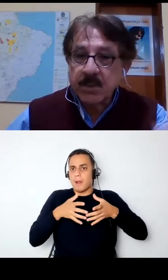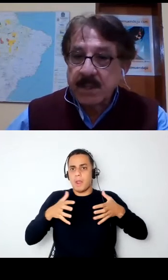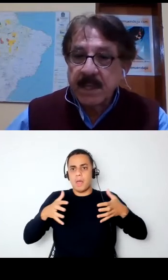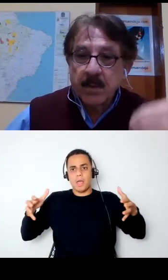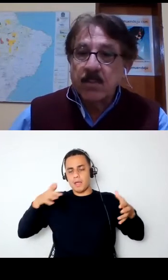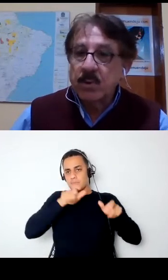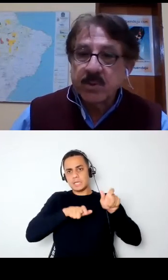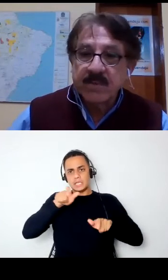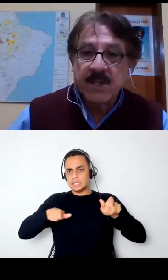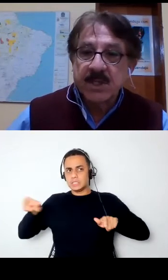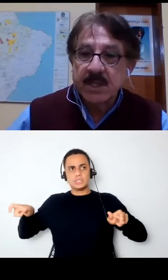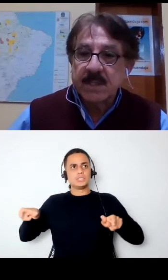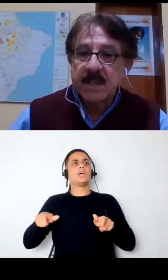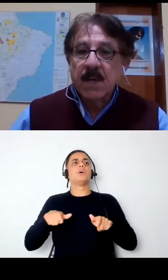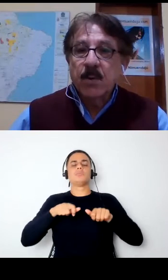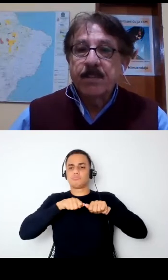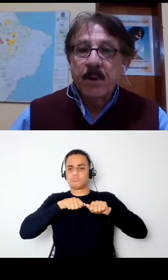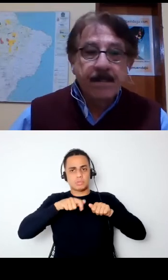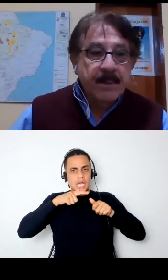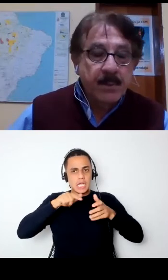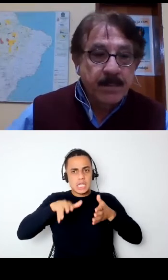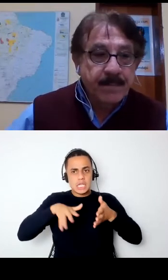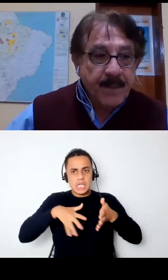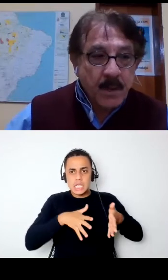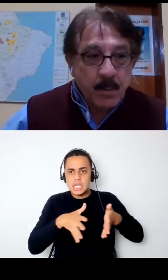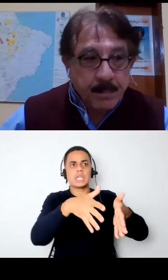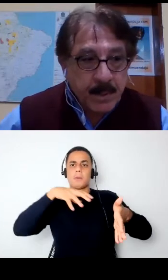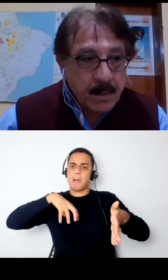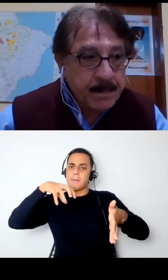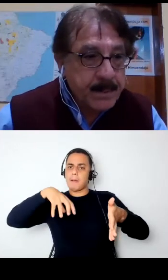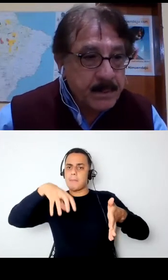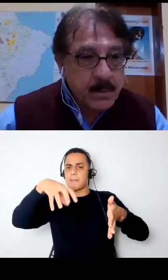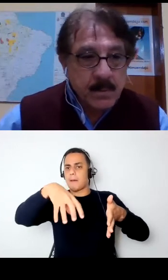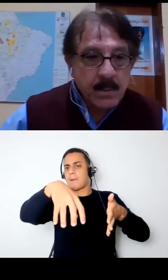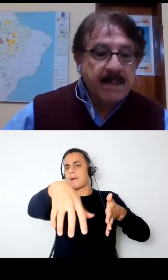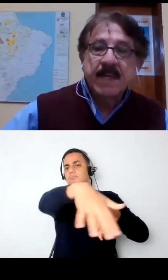não só dele, como outros viajantes, o próprio